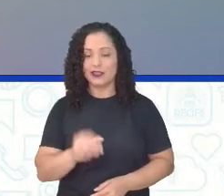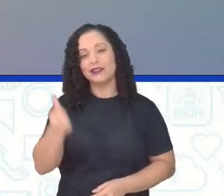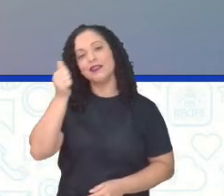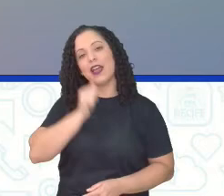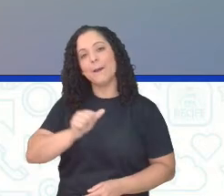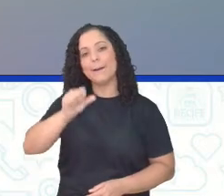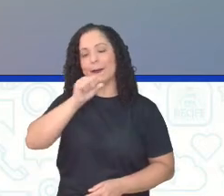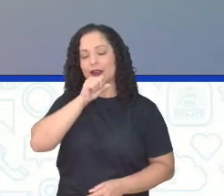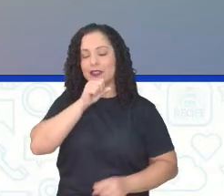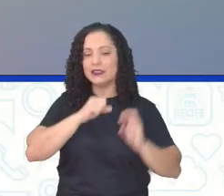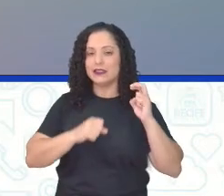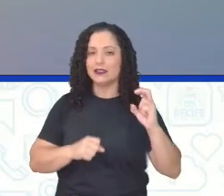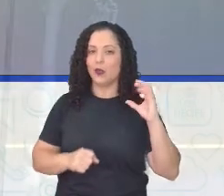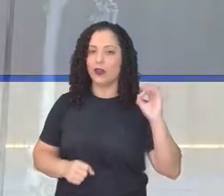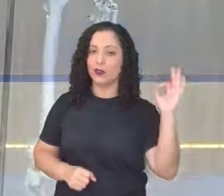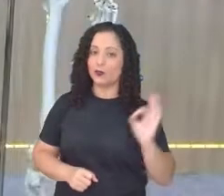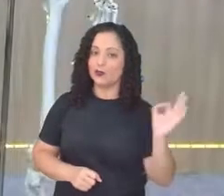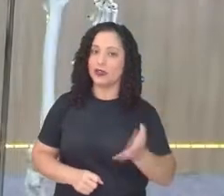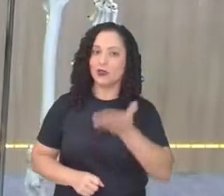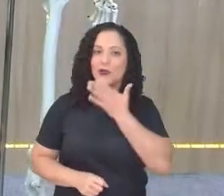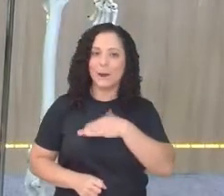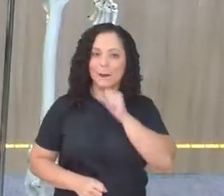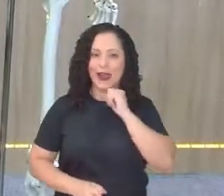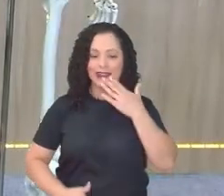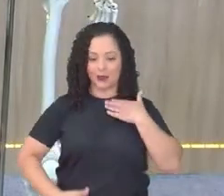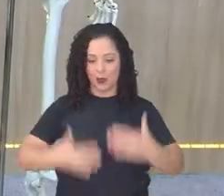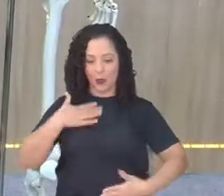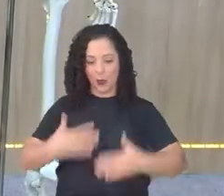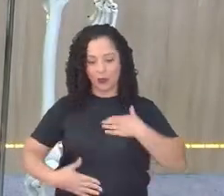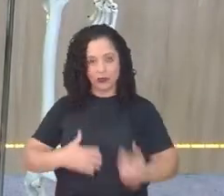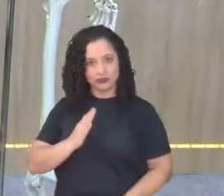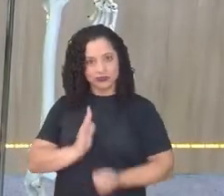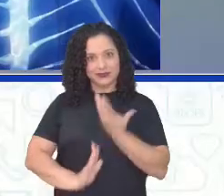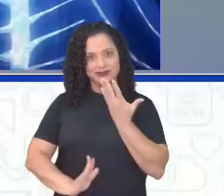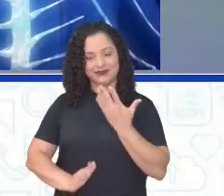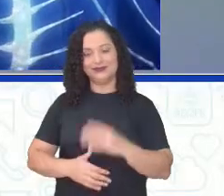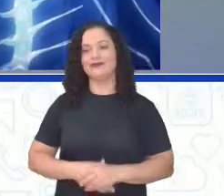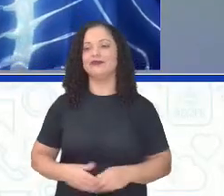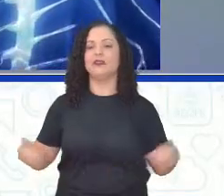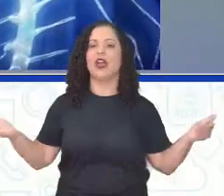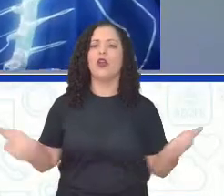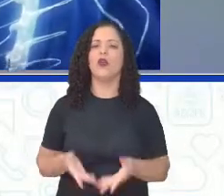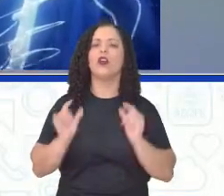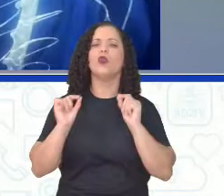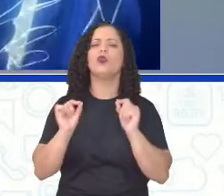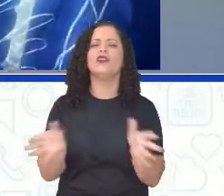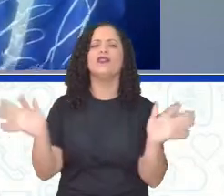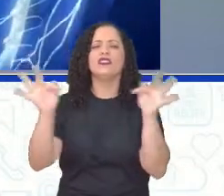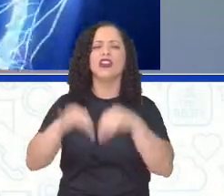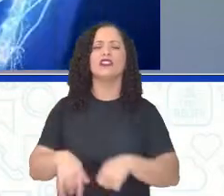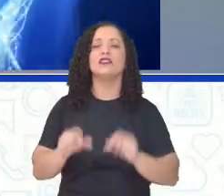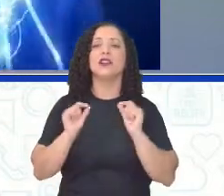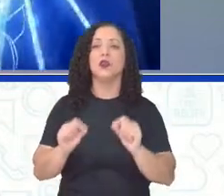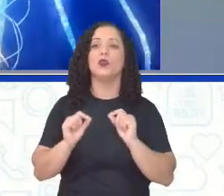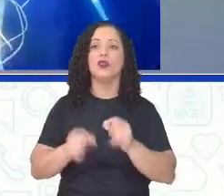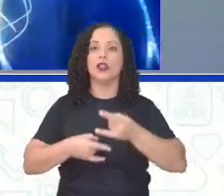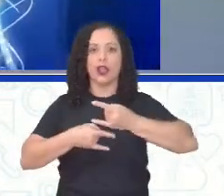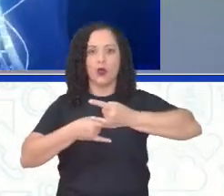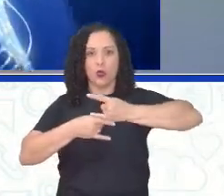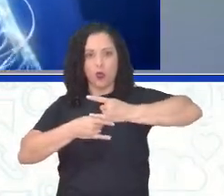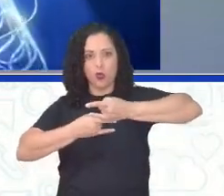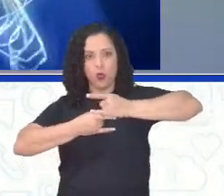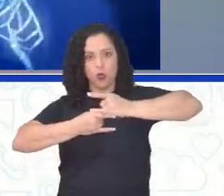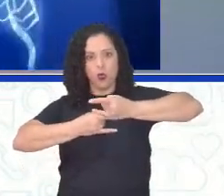nosso pai, formando aí o nosso corpo. O que é que nós temos para a gente fechar? O sistema nervoso. Diante